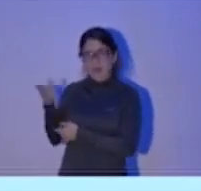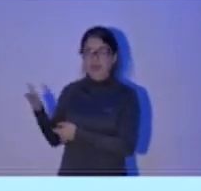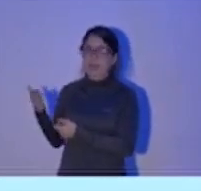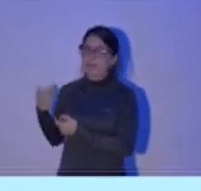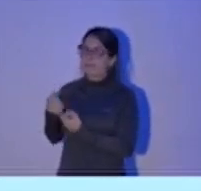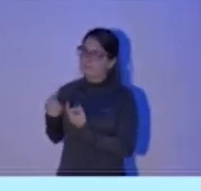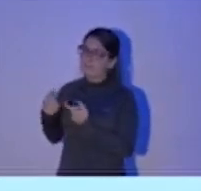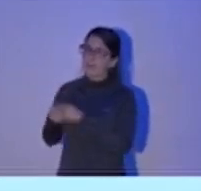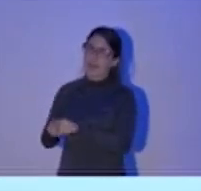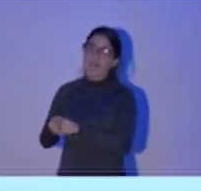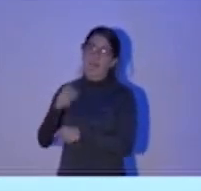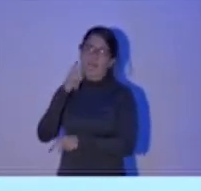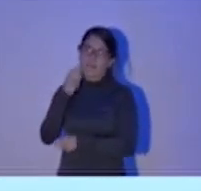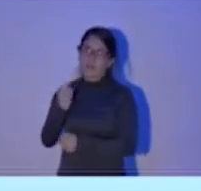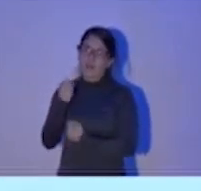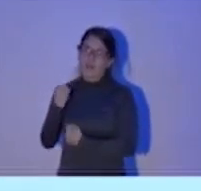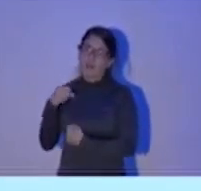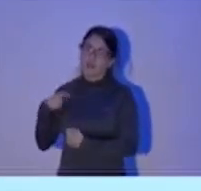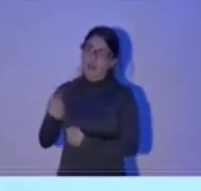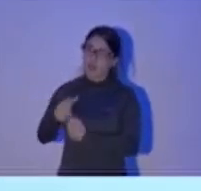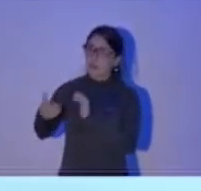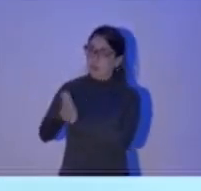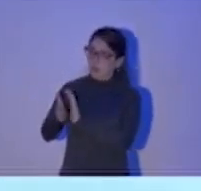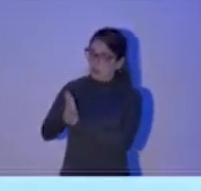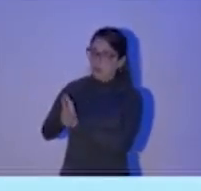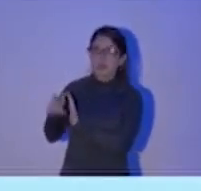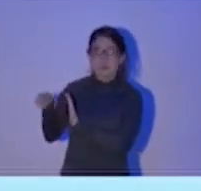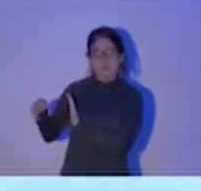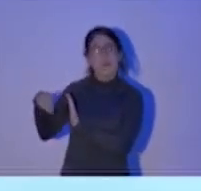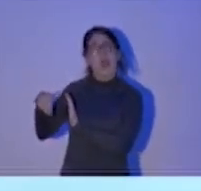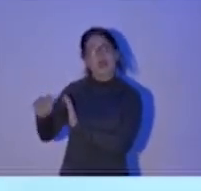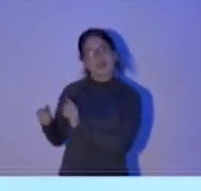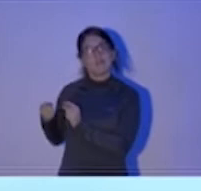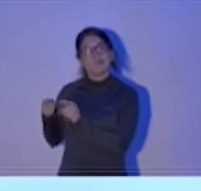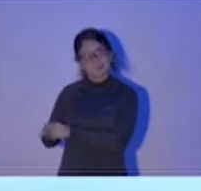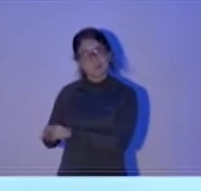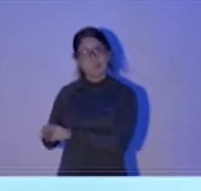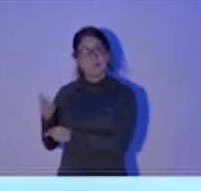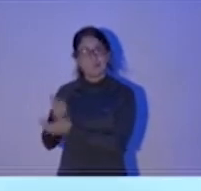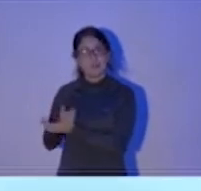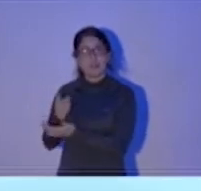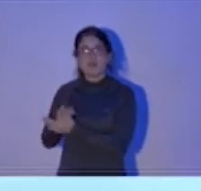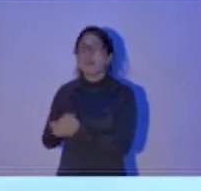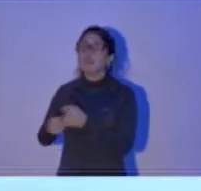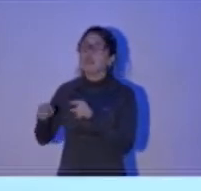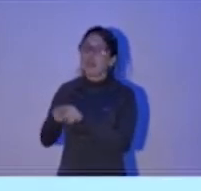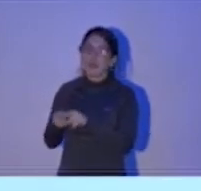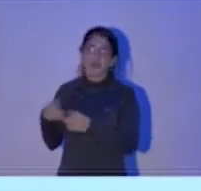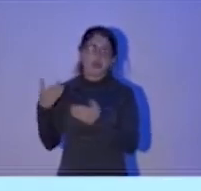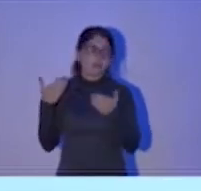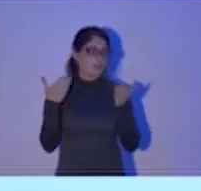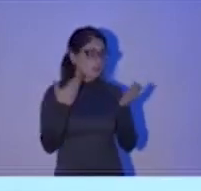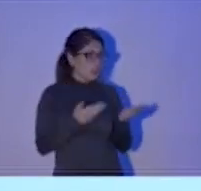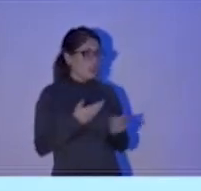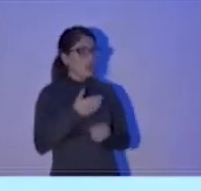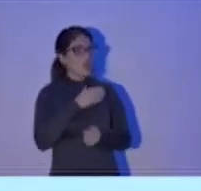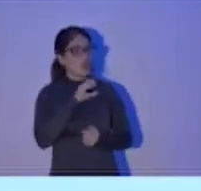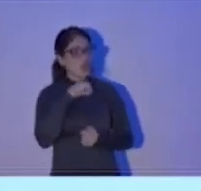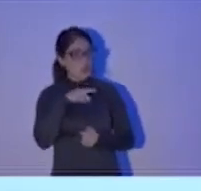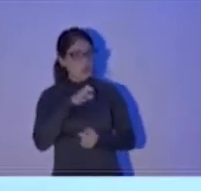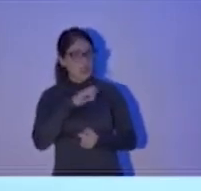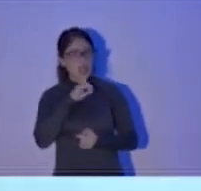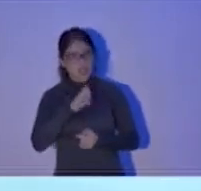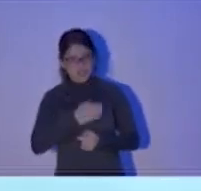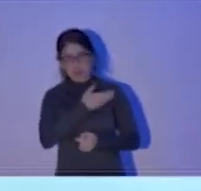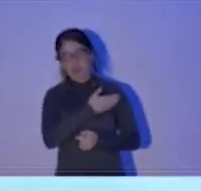nossas propostas, tem nos apoiado bastante. Agradecer o CONCED aqui na presença da Leila, tem sido grande parceiro